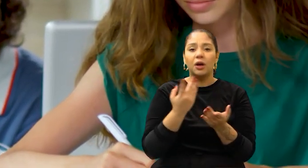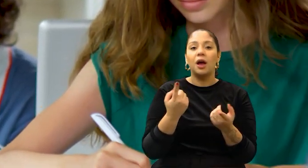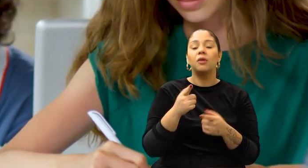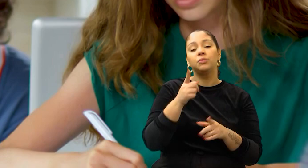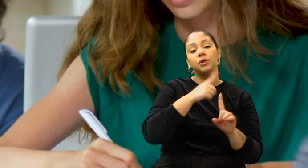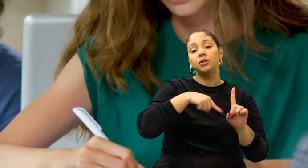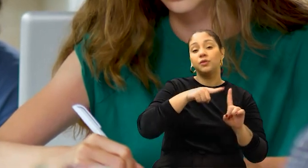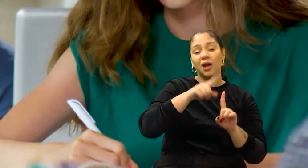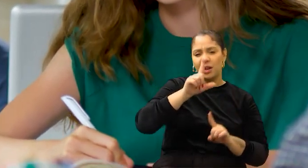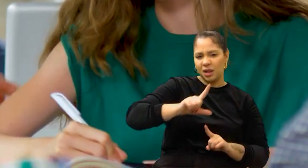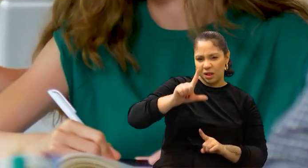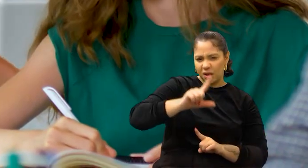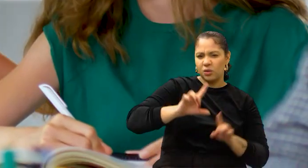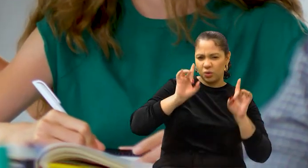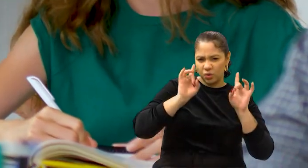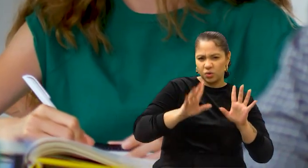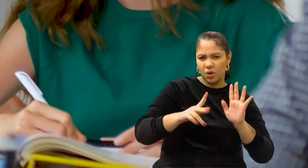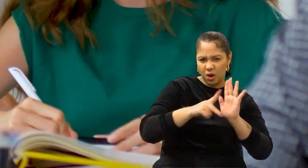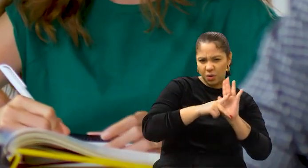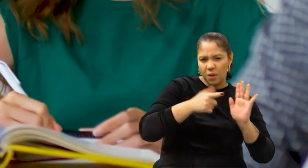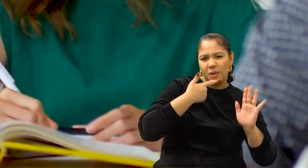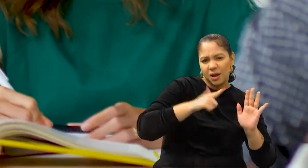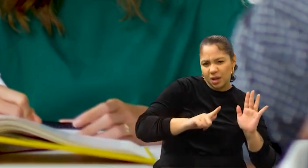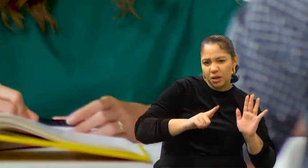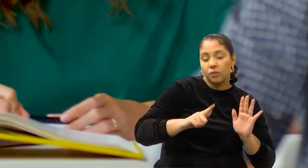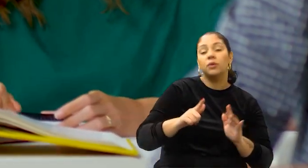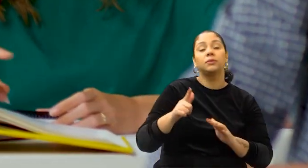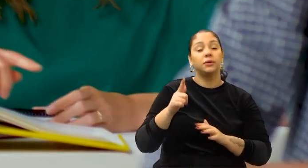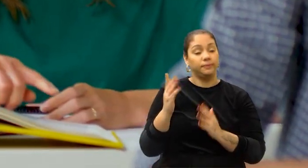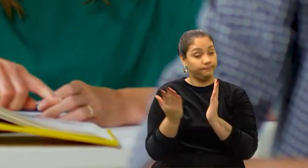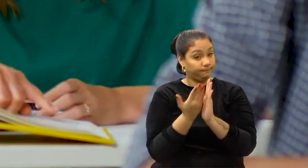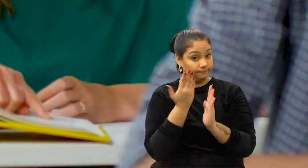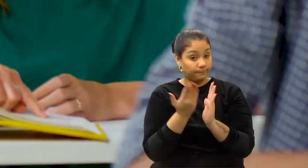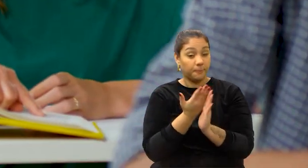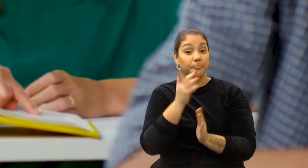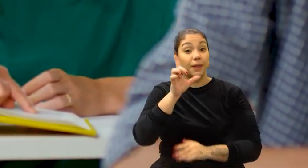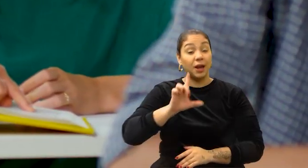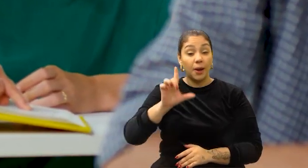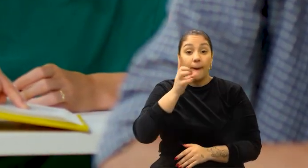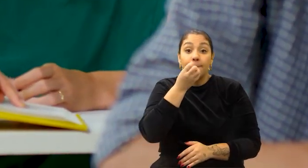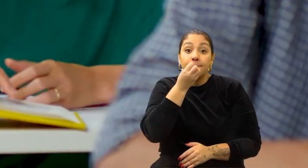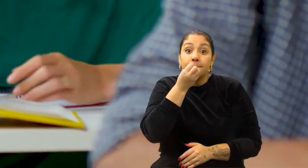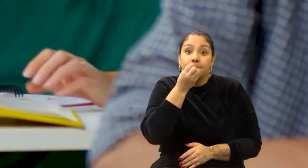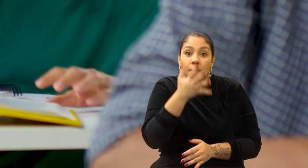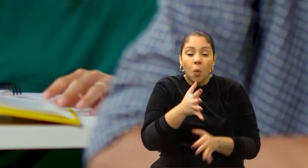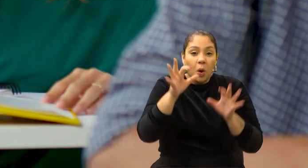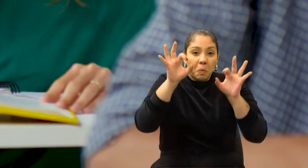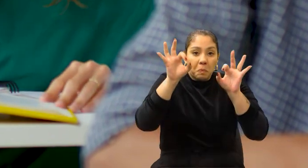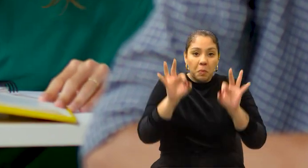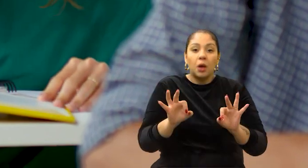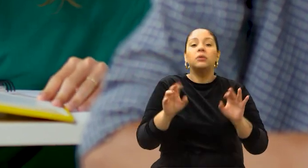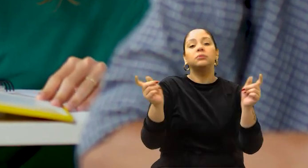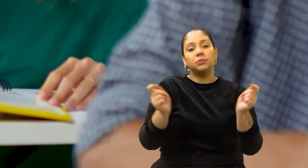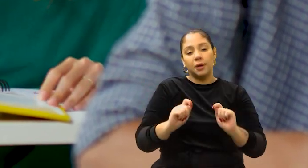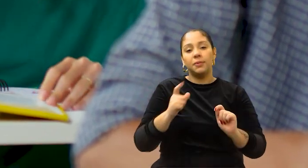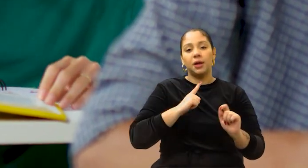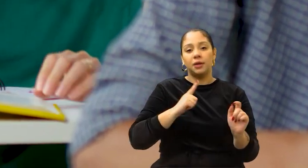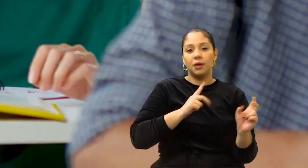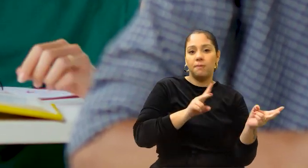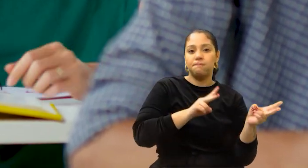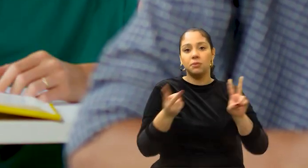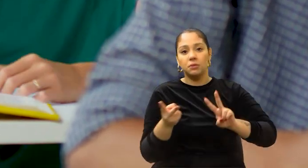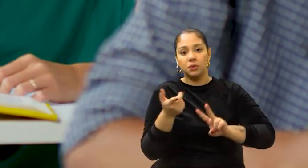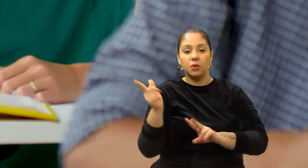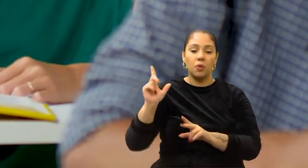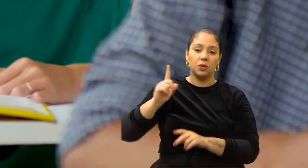que a literatura não tem que ficar presa só dentro da sua própria língua que uma boa literatura também existe em outras línguas Então esse é